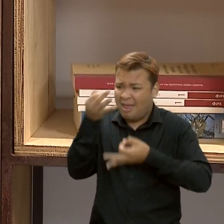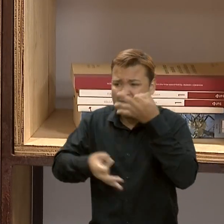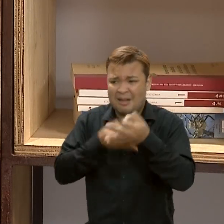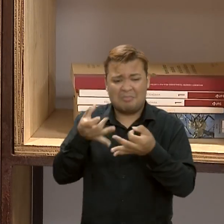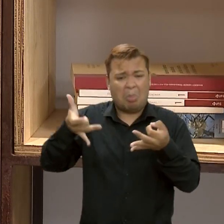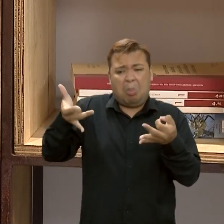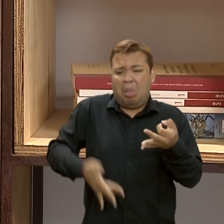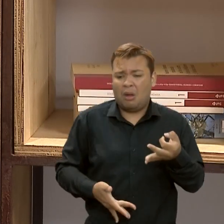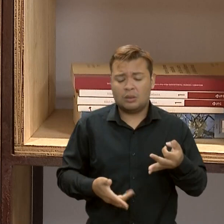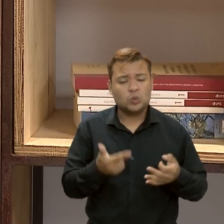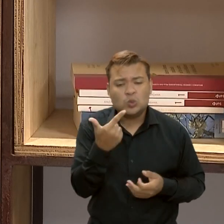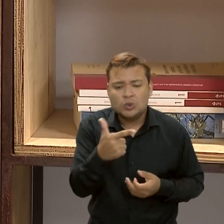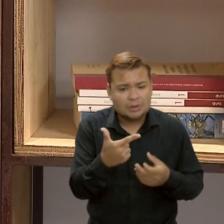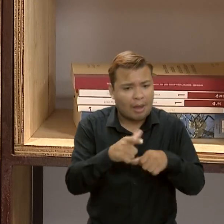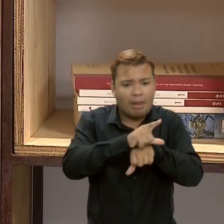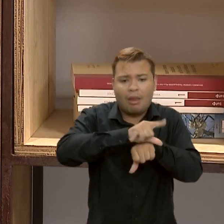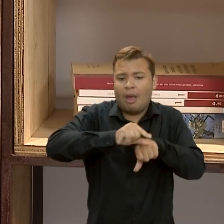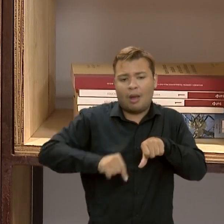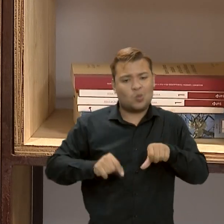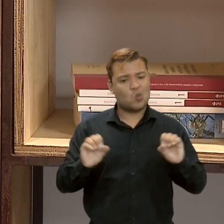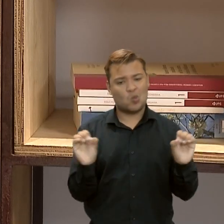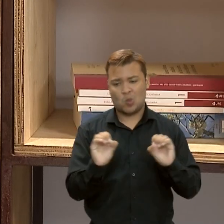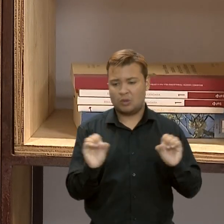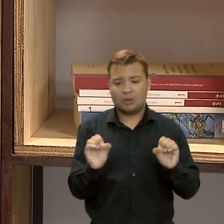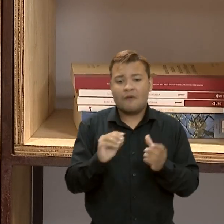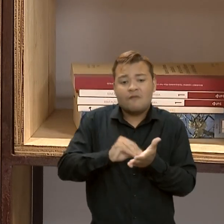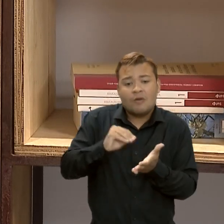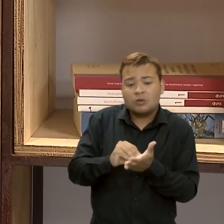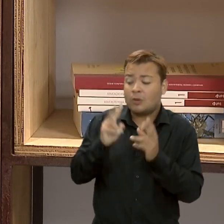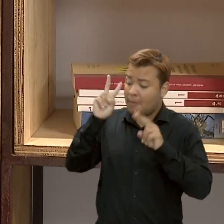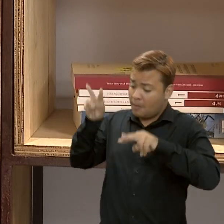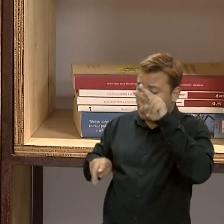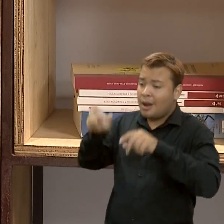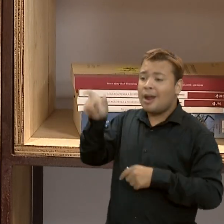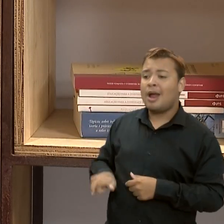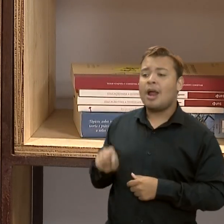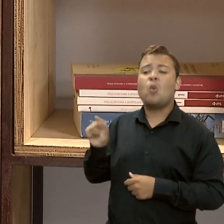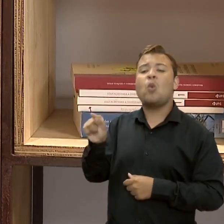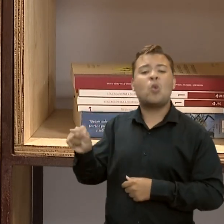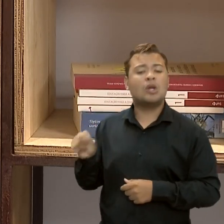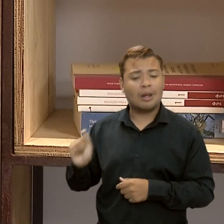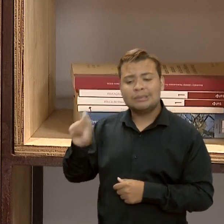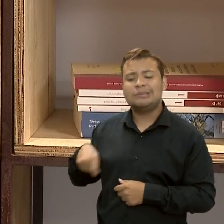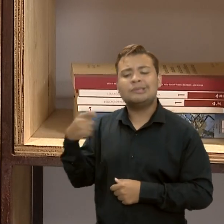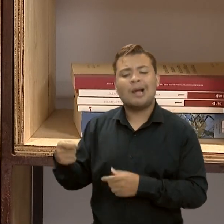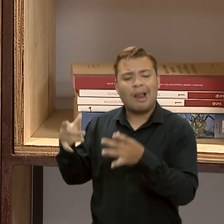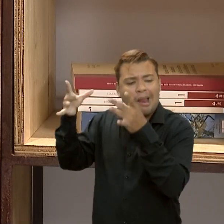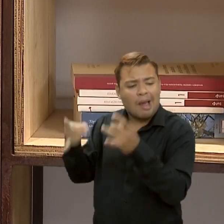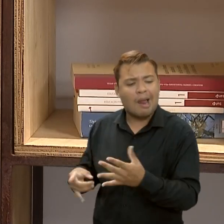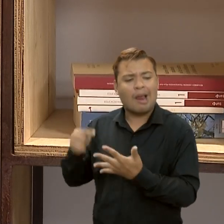sem ver o corpo corpo dela, que lugar ela ocupava, quem era ela, né?